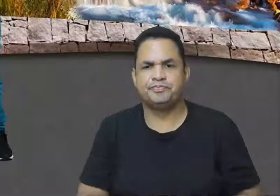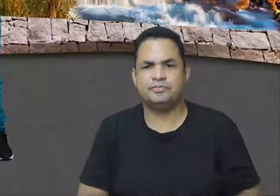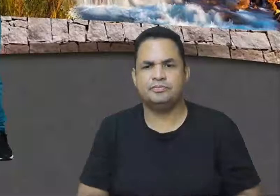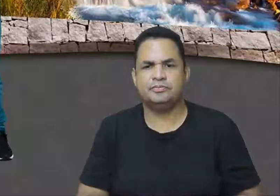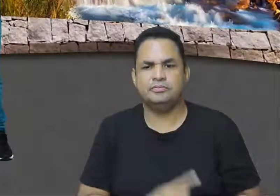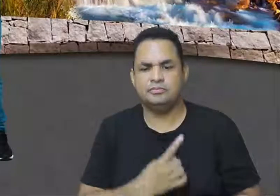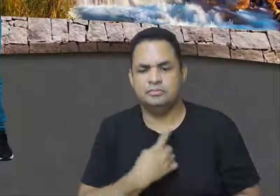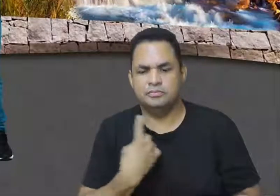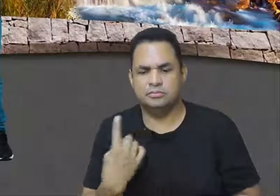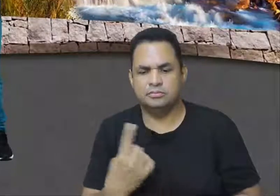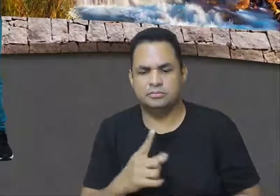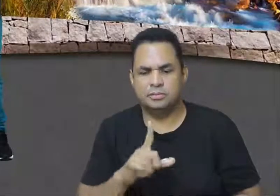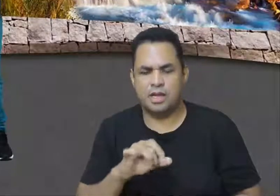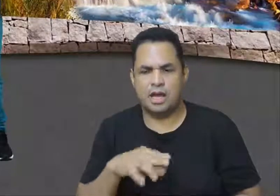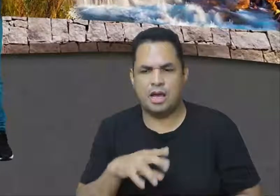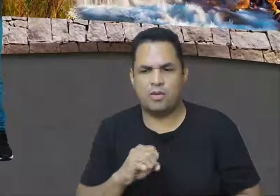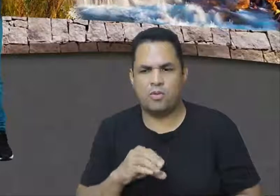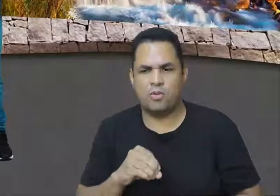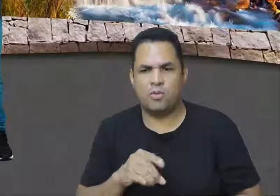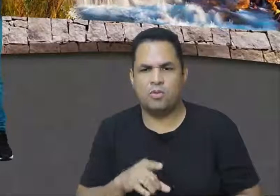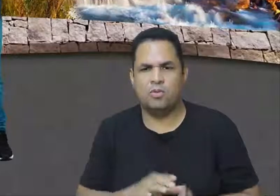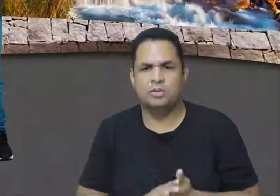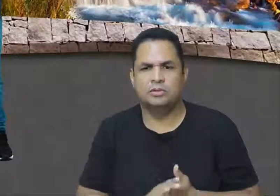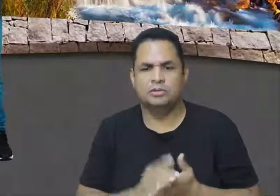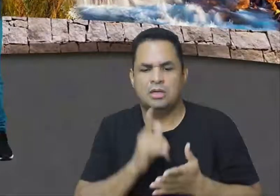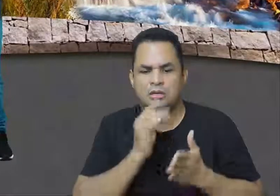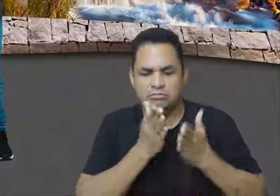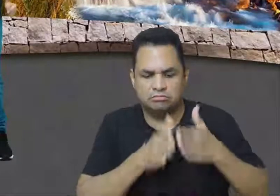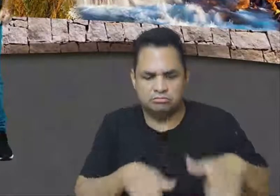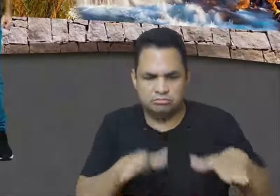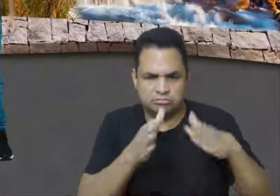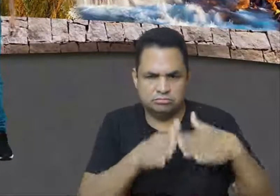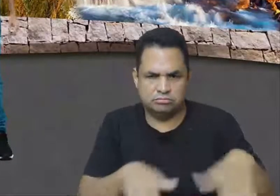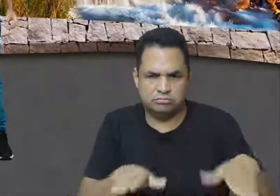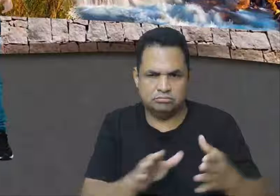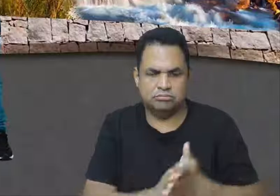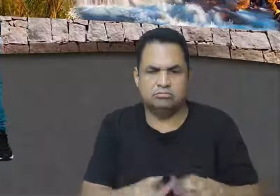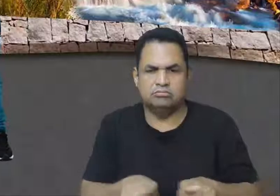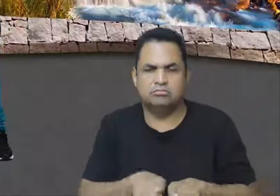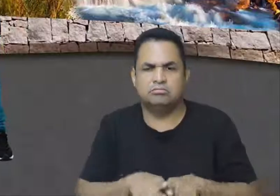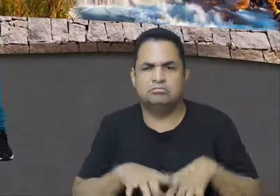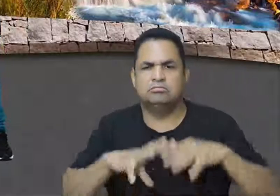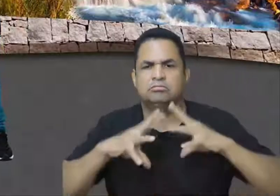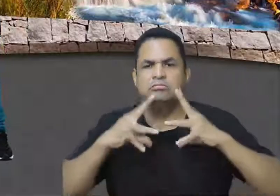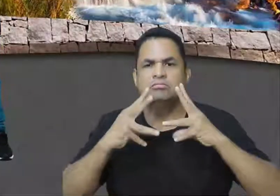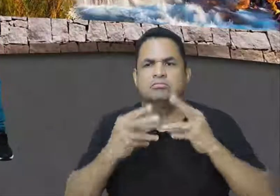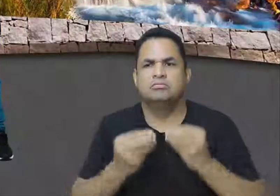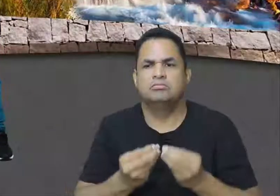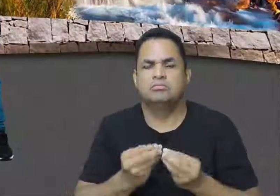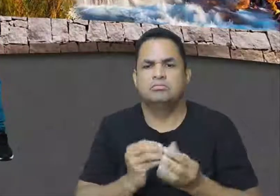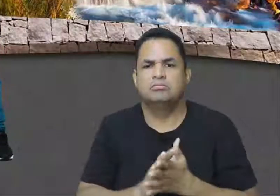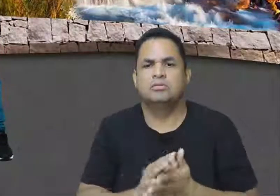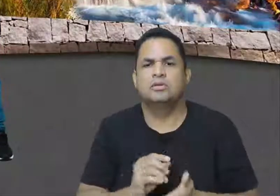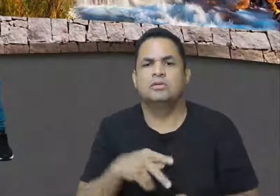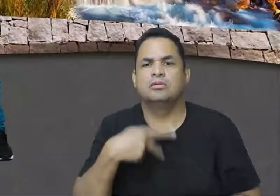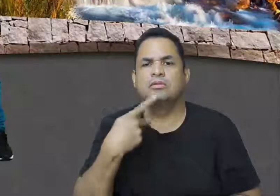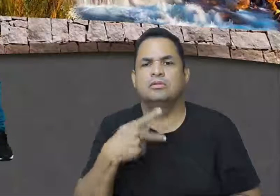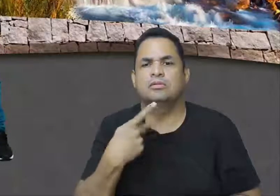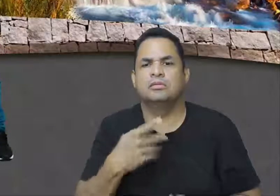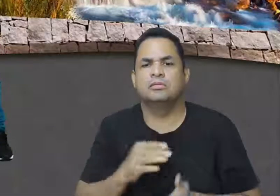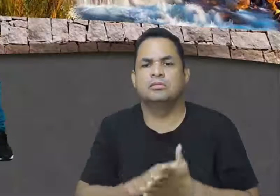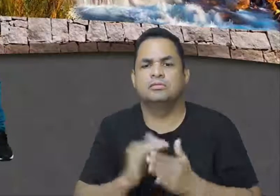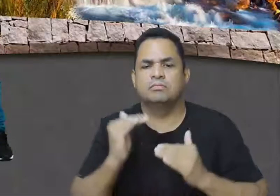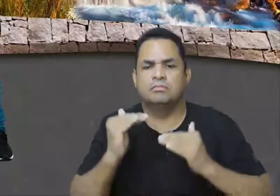os nossos lagos, os oceanos. Tudo isso nós estamos falando de quê? De